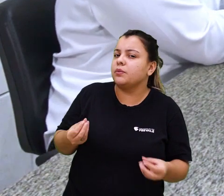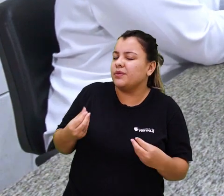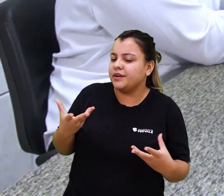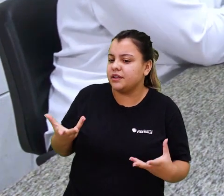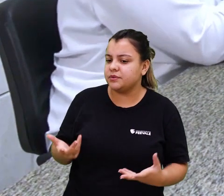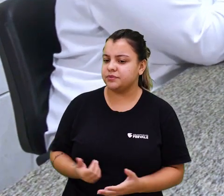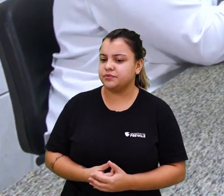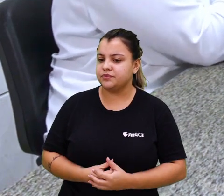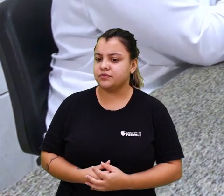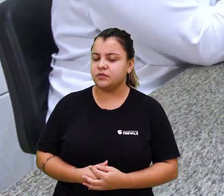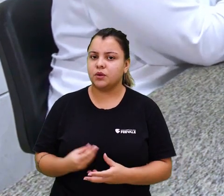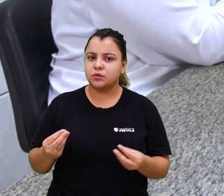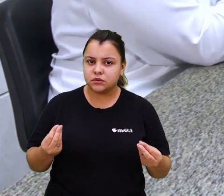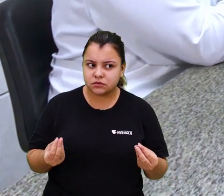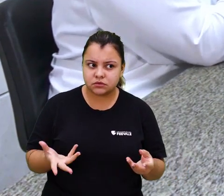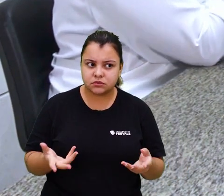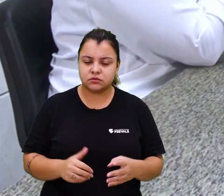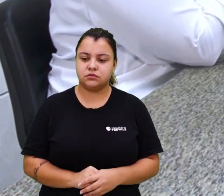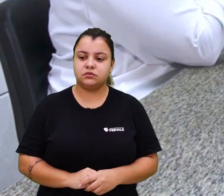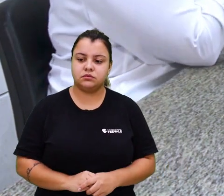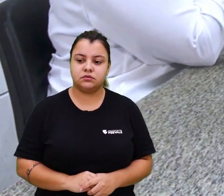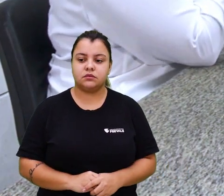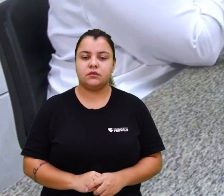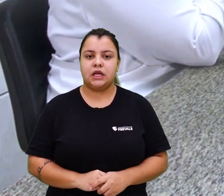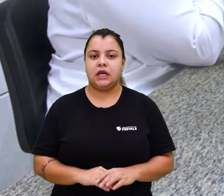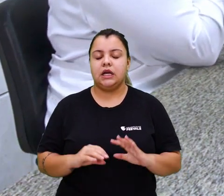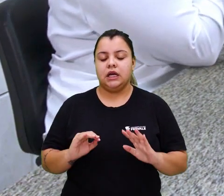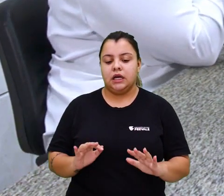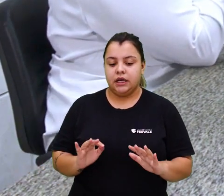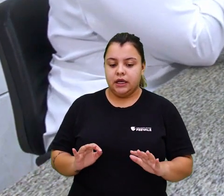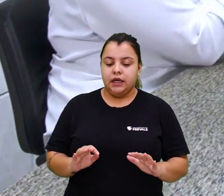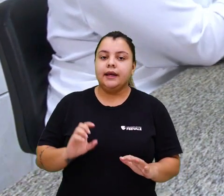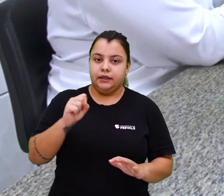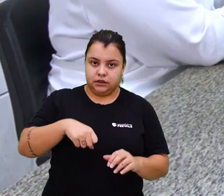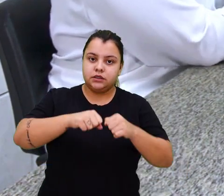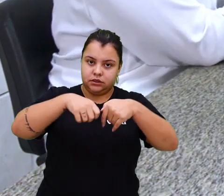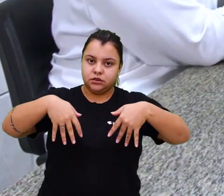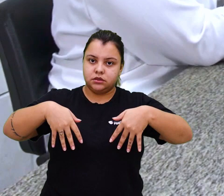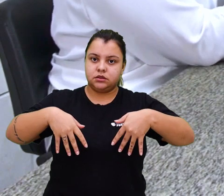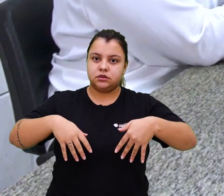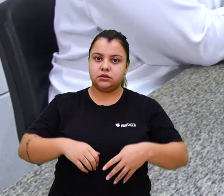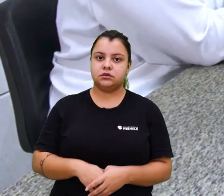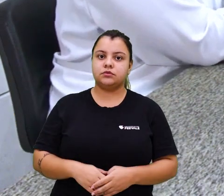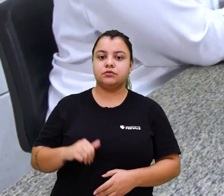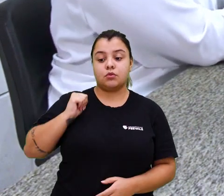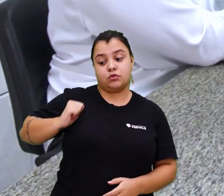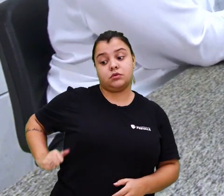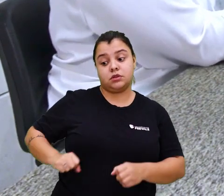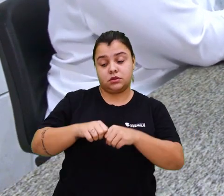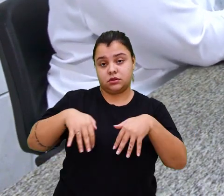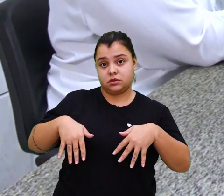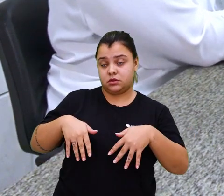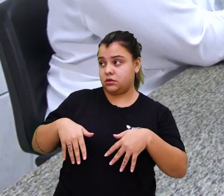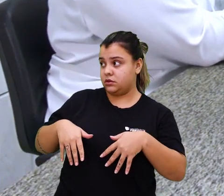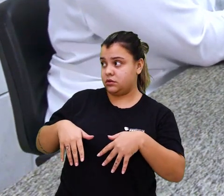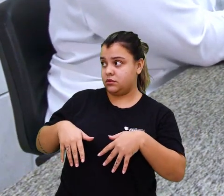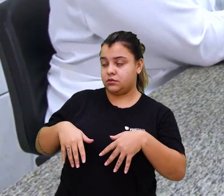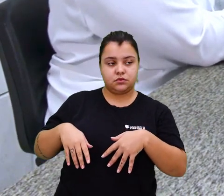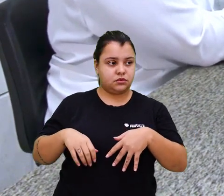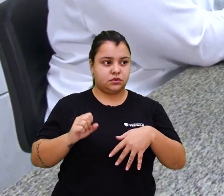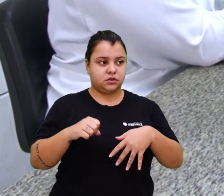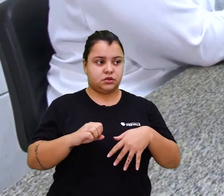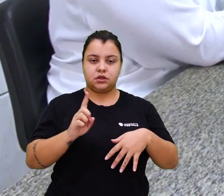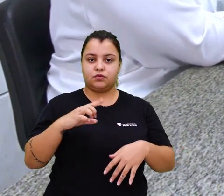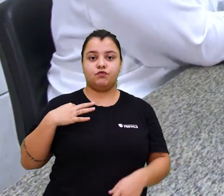que como é que é quer falar ele ele é um ele é de extensão ele é de extensão e vocês são bolsistas de extensão exão isso